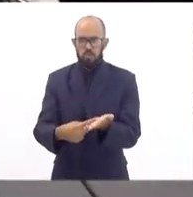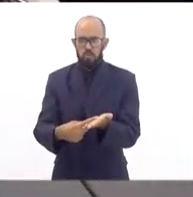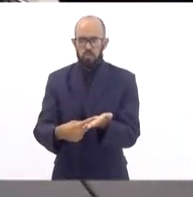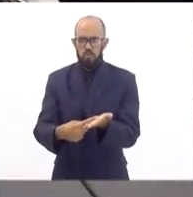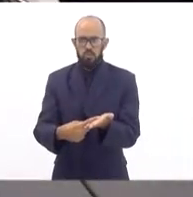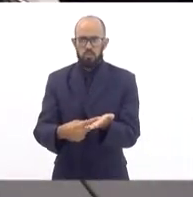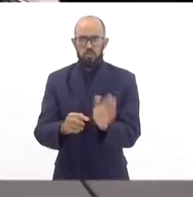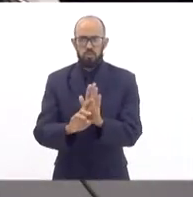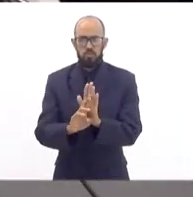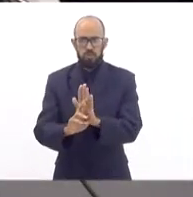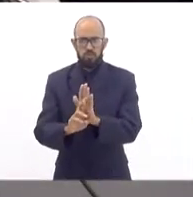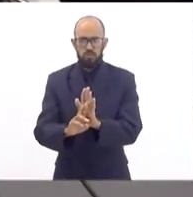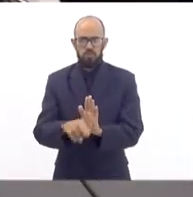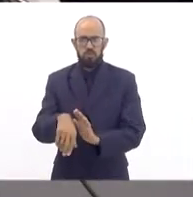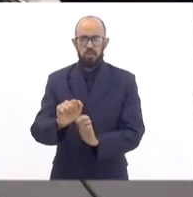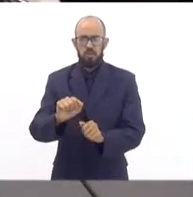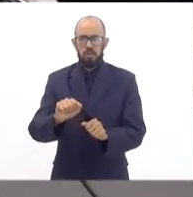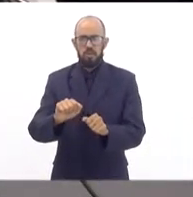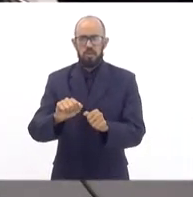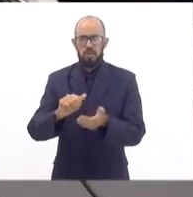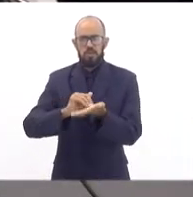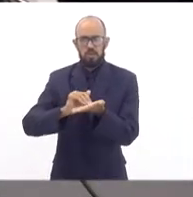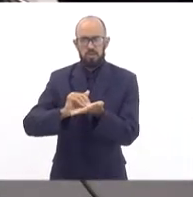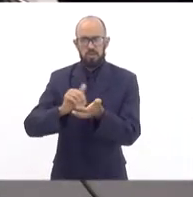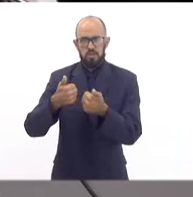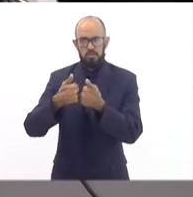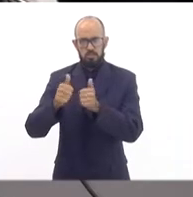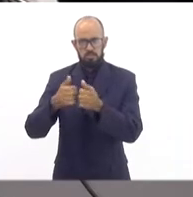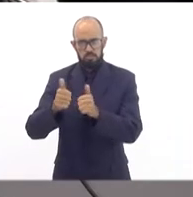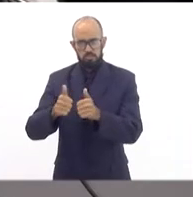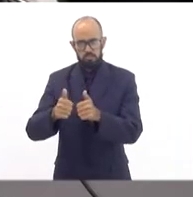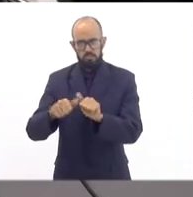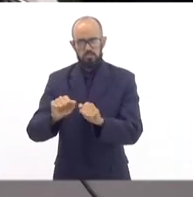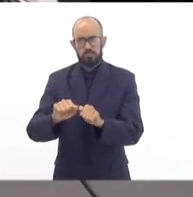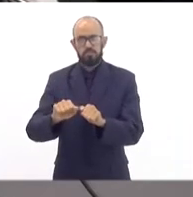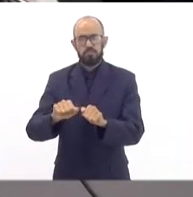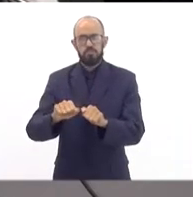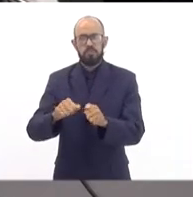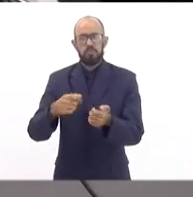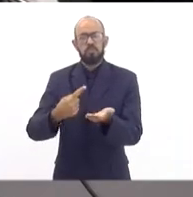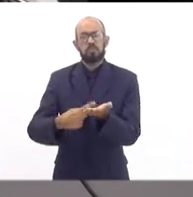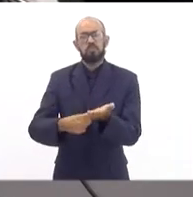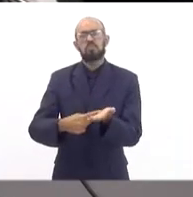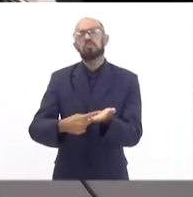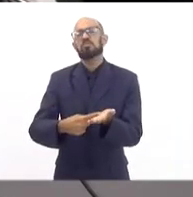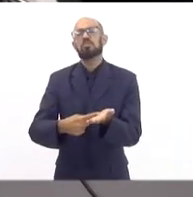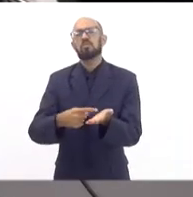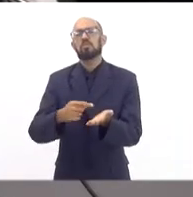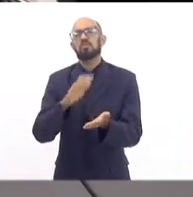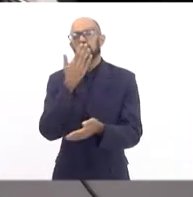representantes foram Secretaria de Transportes para... O 11º aditivo foi celebrado em fevereiro de